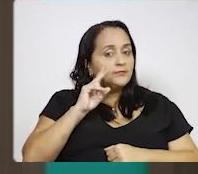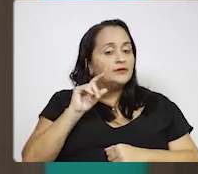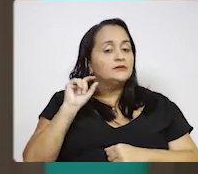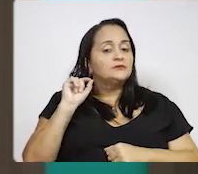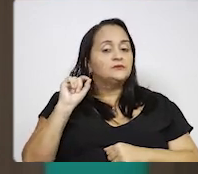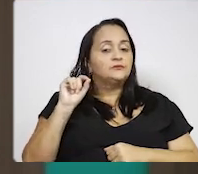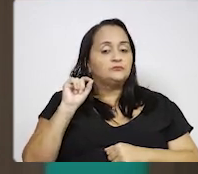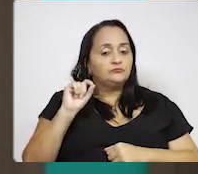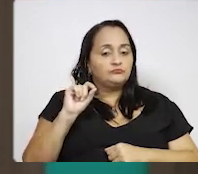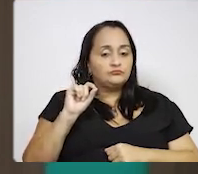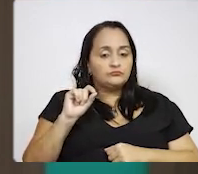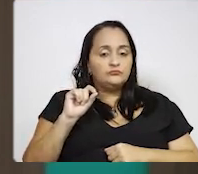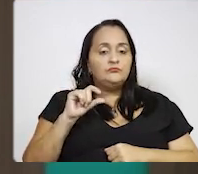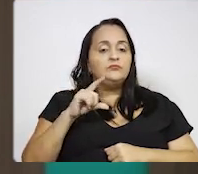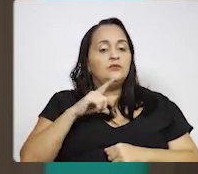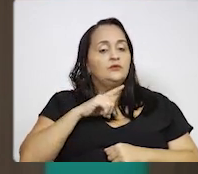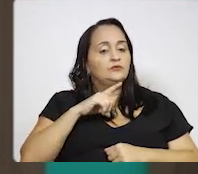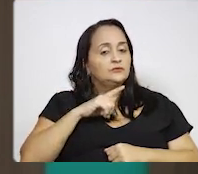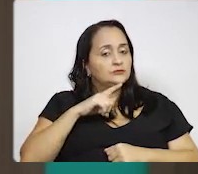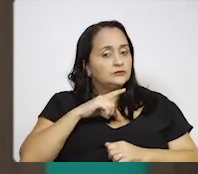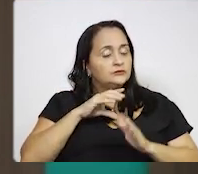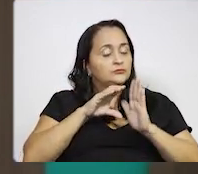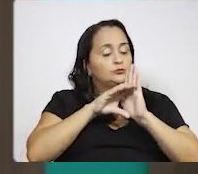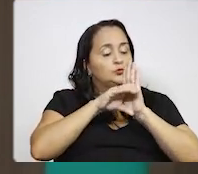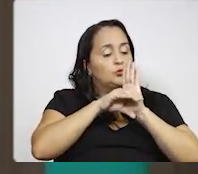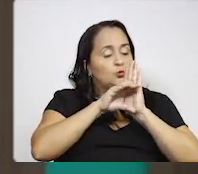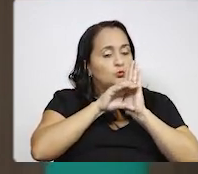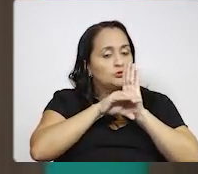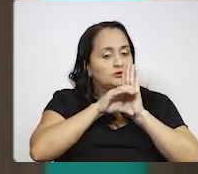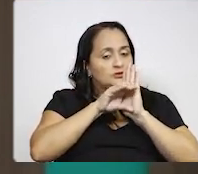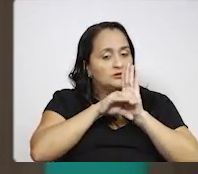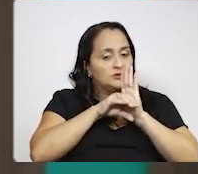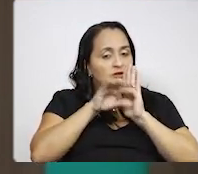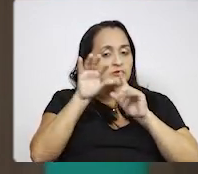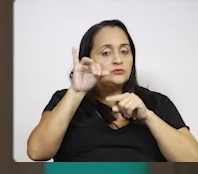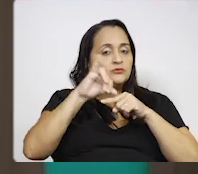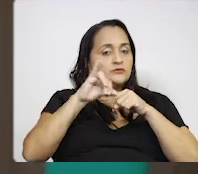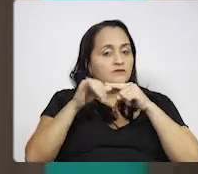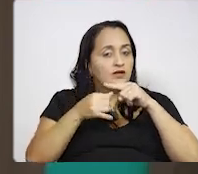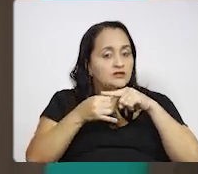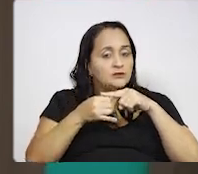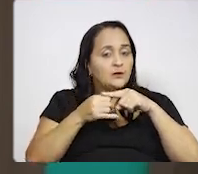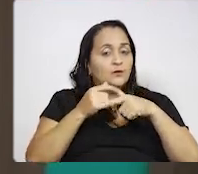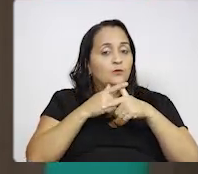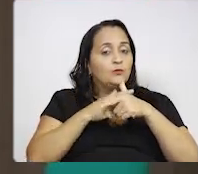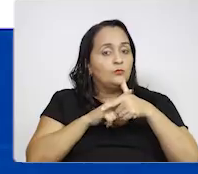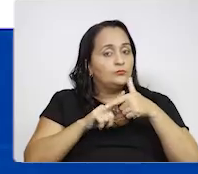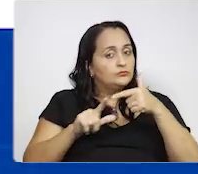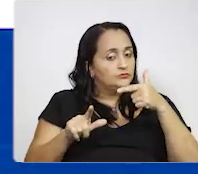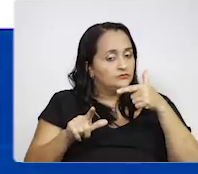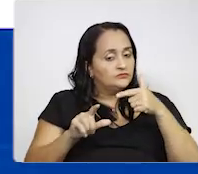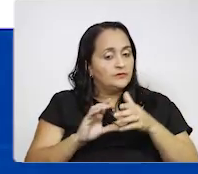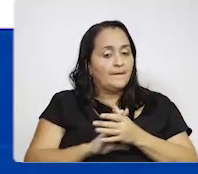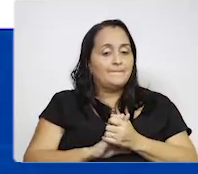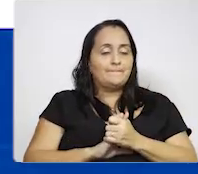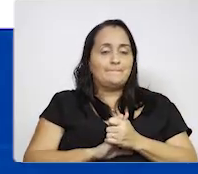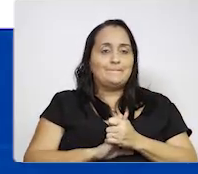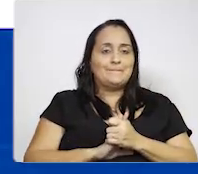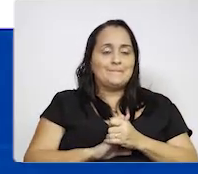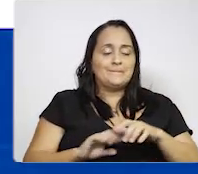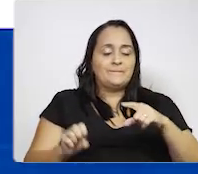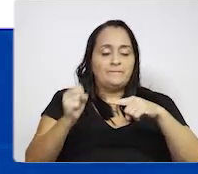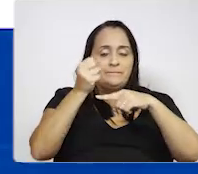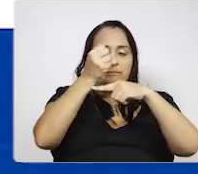Lembrando que estamos utilizando o conceito de fração como divisão. Eu tenho a